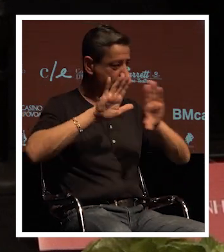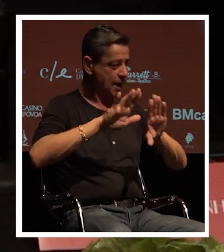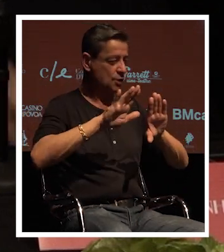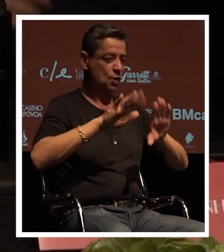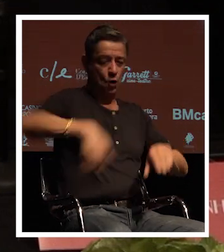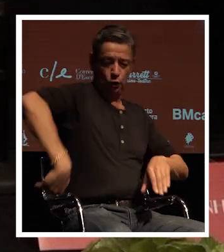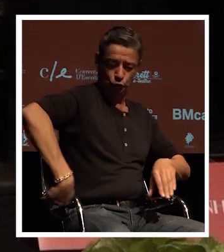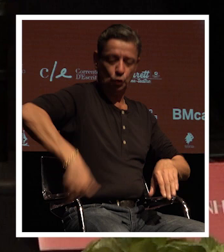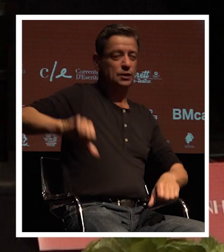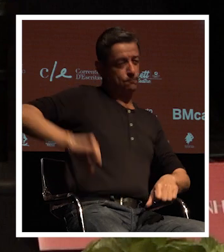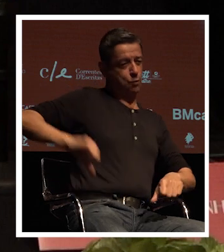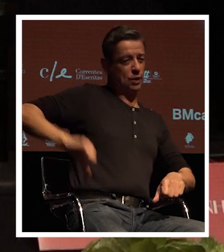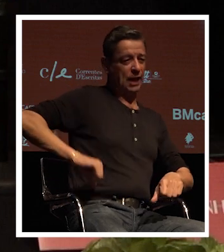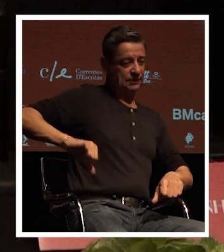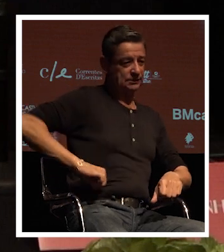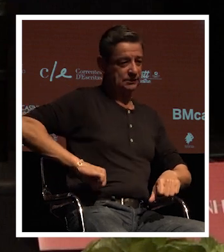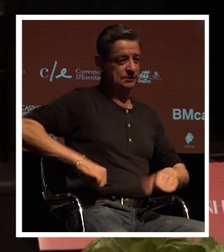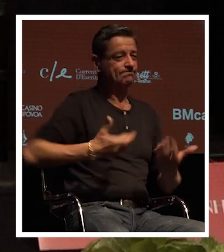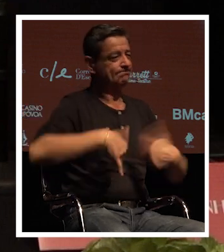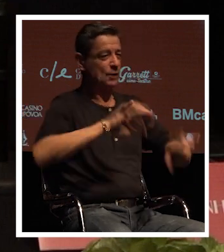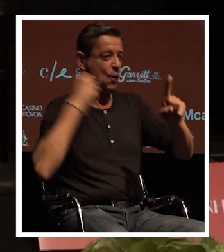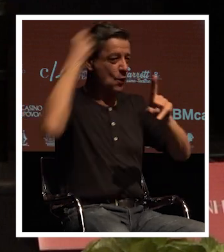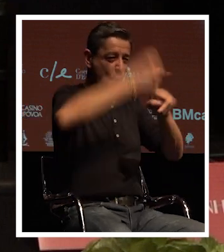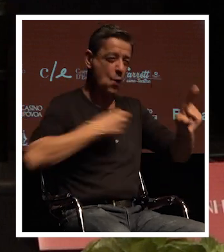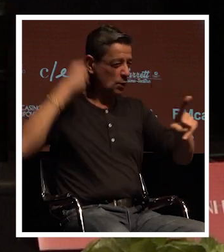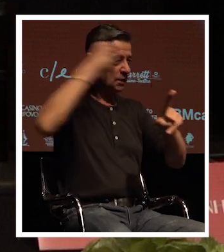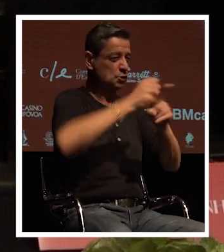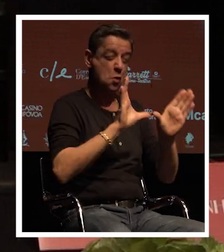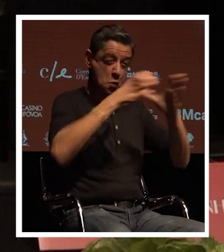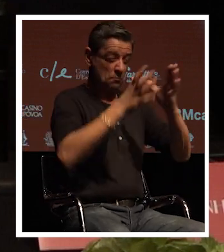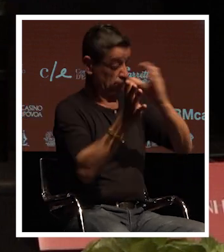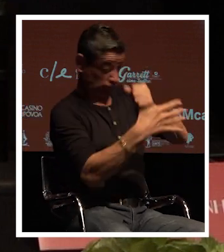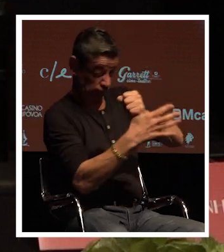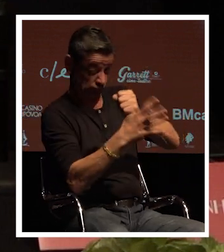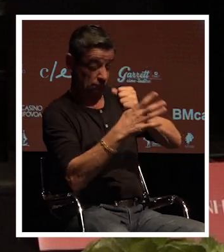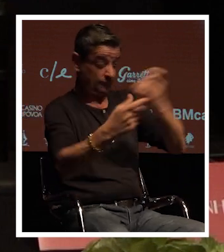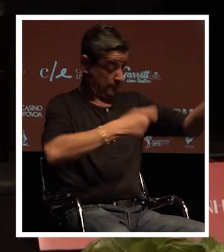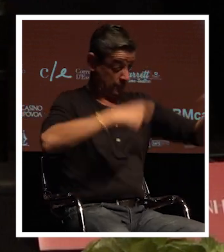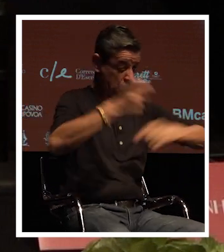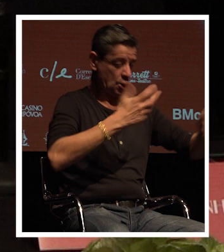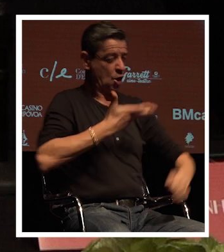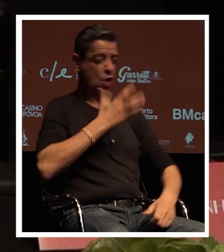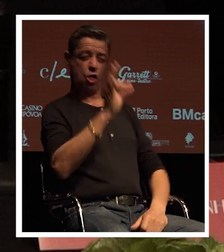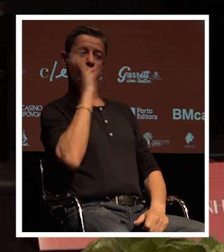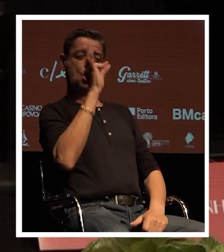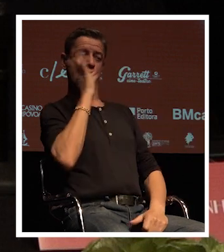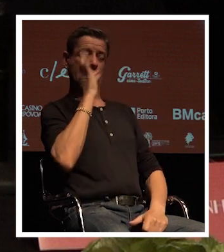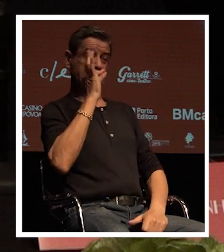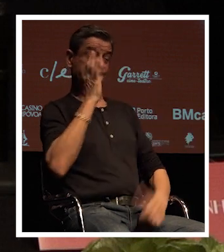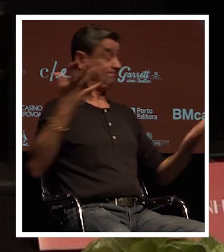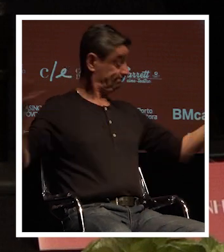chulos Mutantes biltres trastes lutas brutas Ganges de assaltantes traficantes nas ruas tudo é